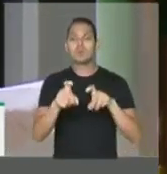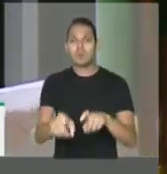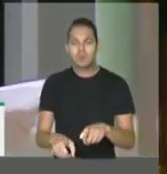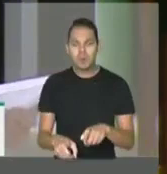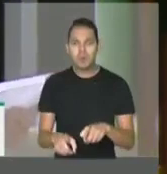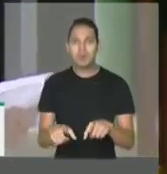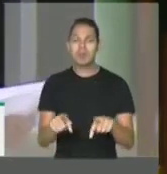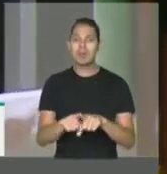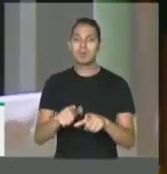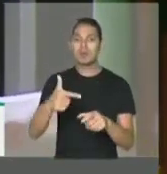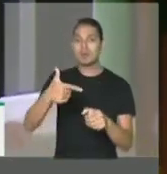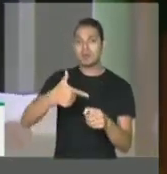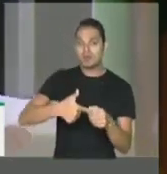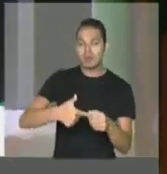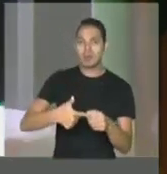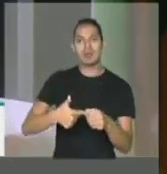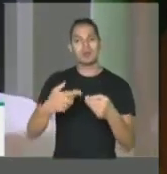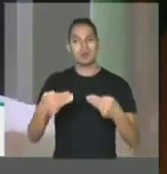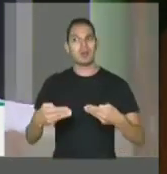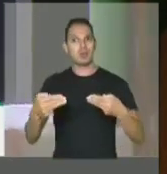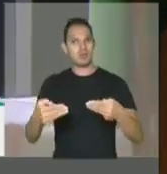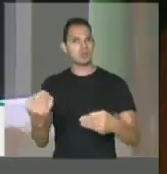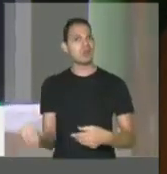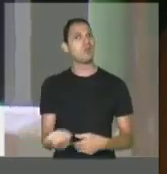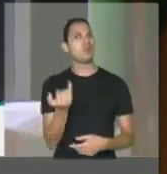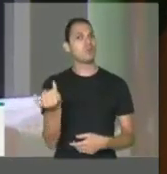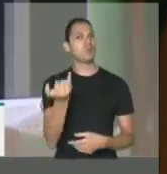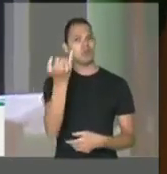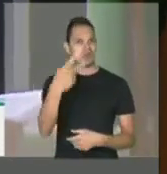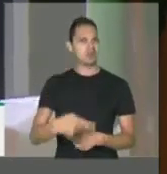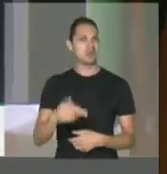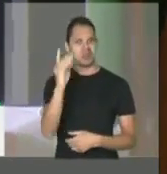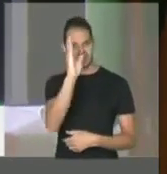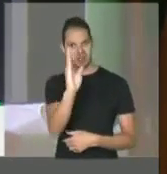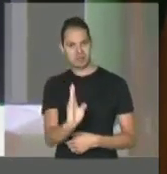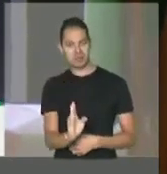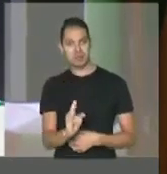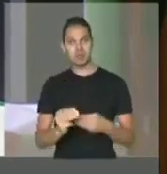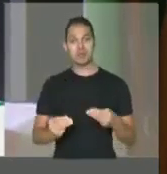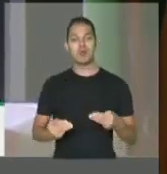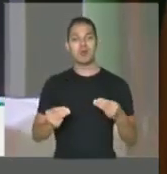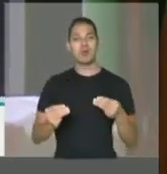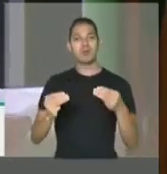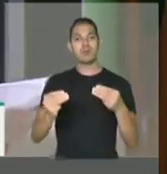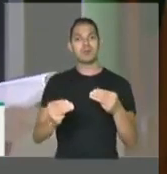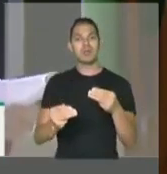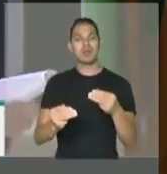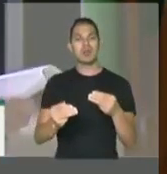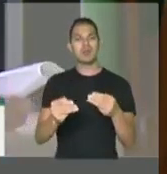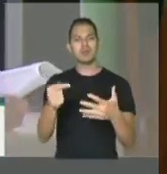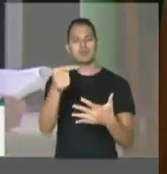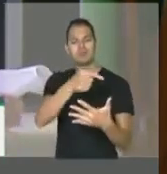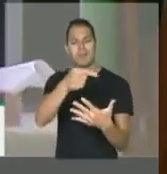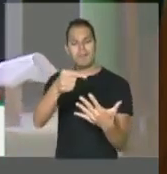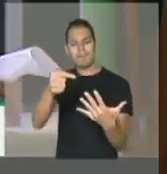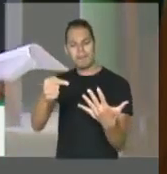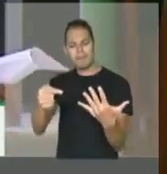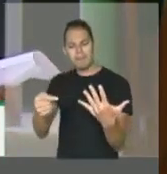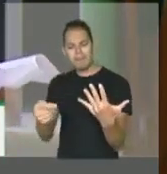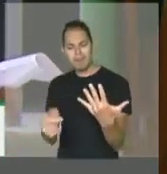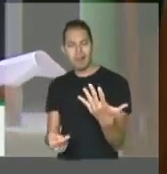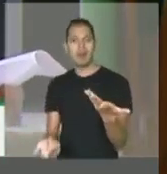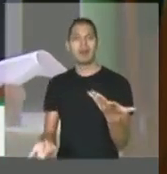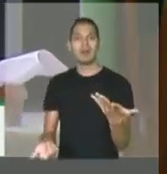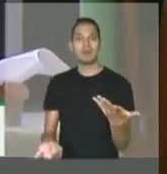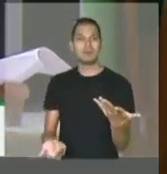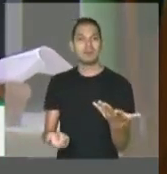do Abastecimento, ministério importante para o Brasil, ministério que cuida de muitas coisas, perdeu o